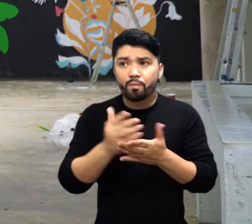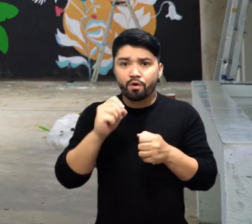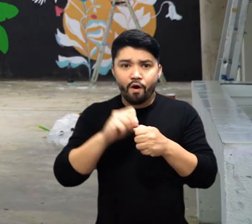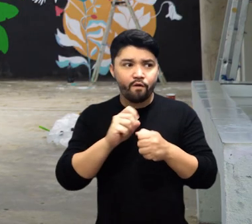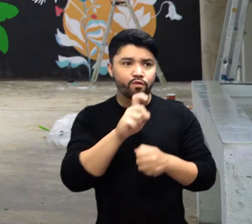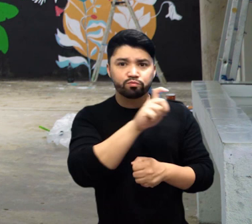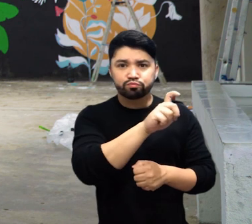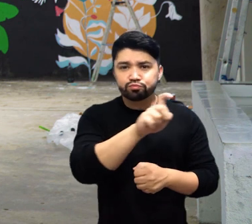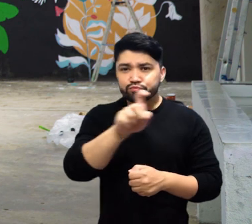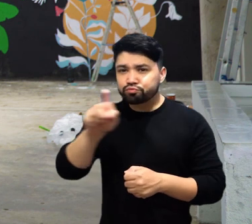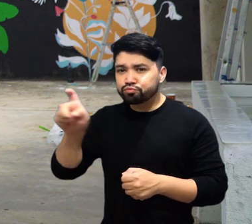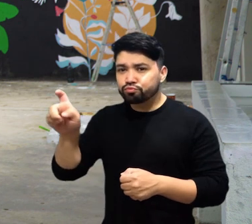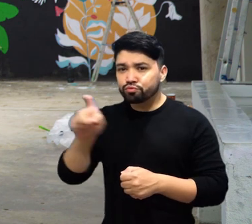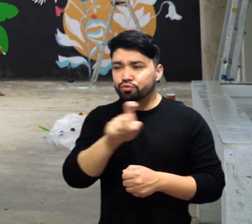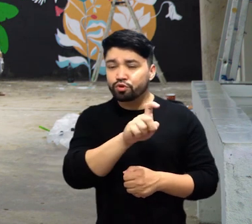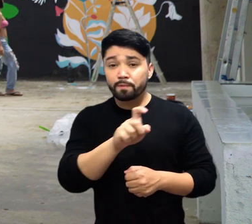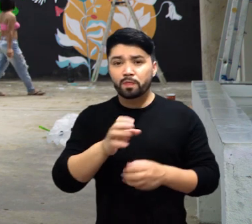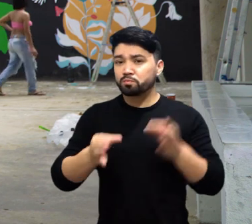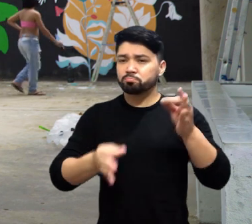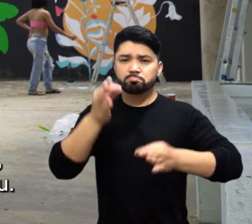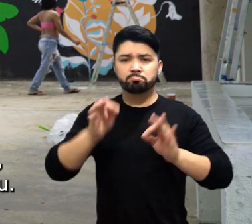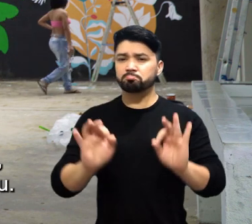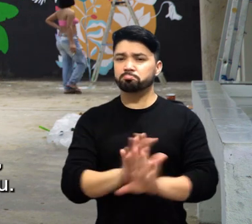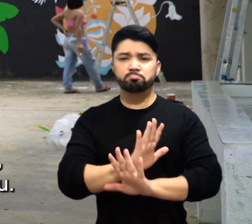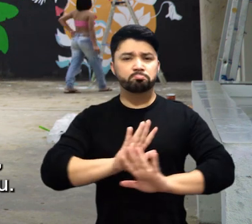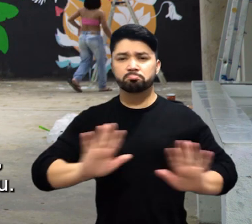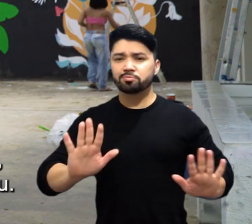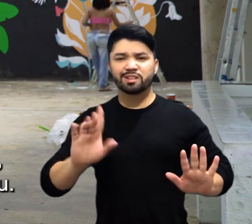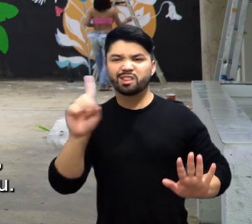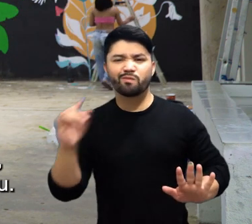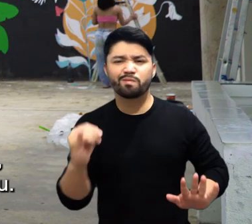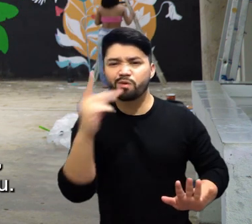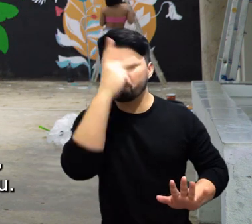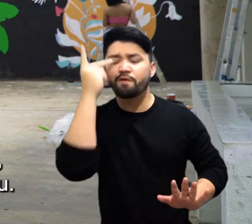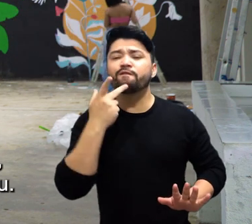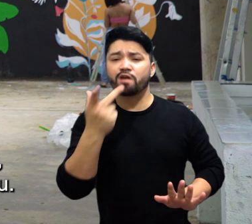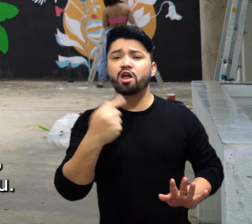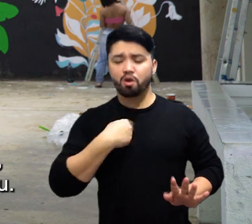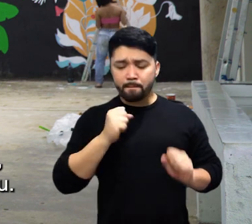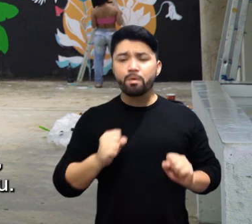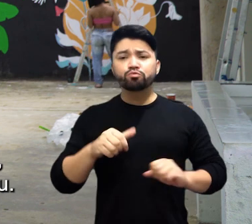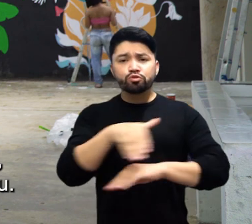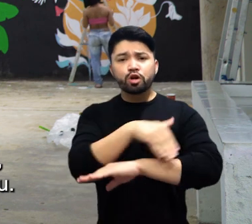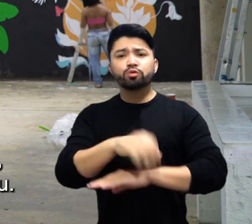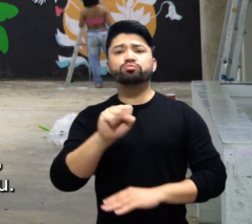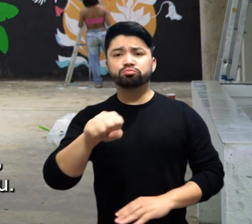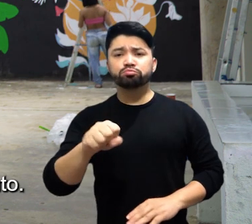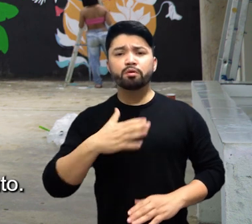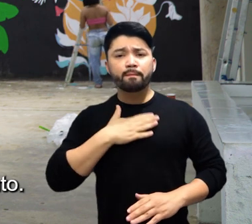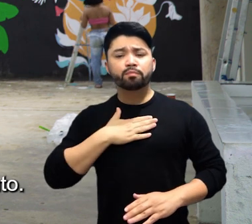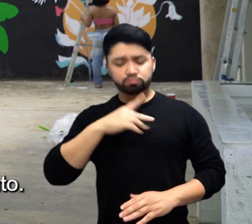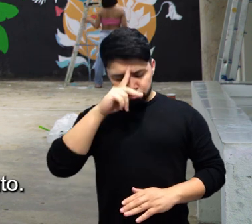grafite, eu tirei essa coisa do julgamento, né? Não importa o que as pessoas falem, eu posso estar na rua. Né? É um direito